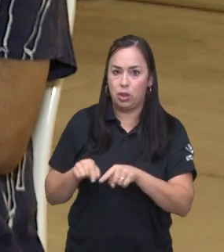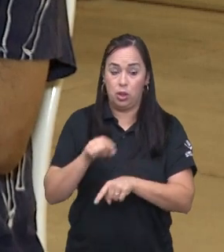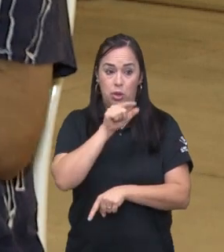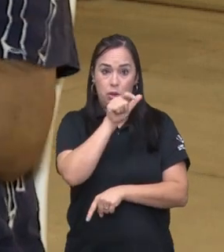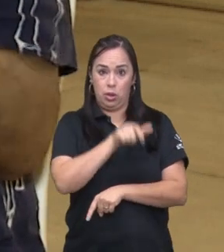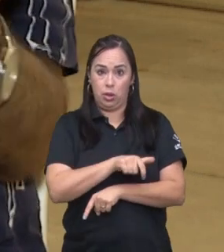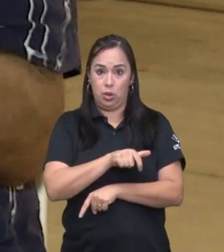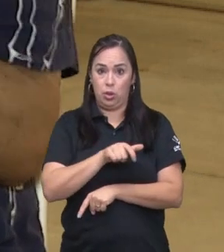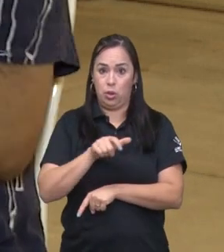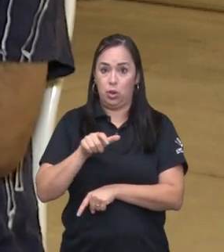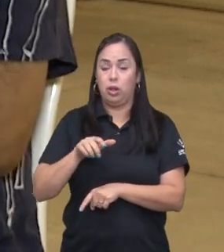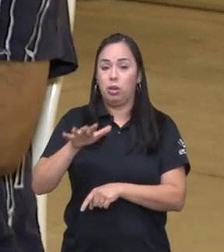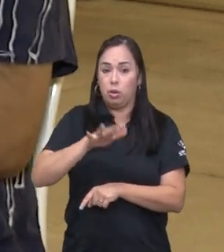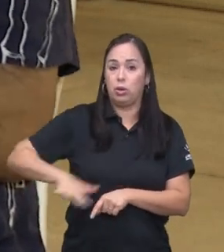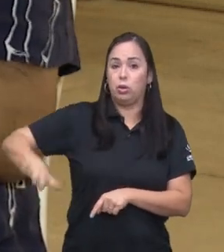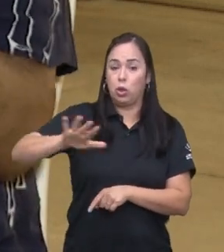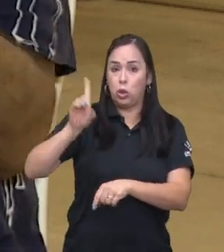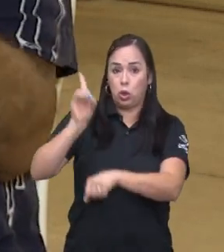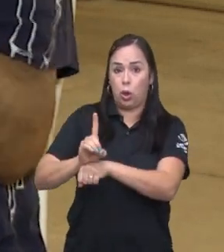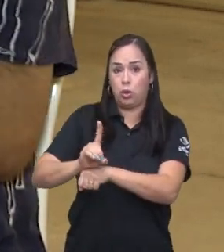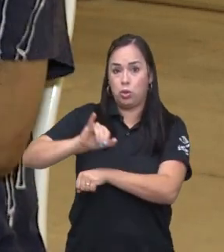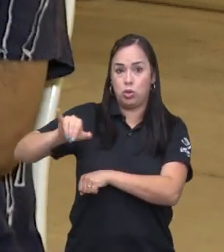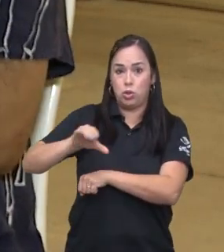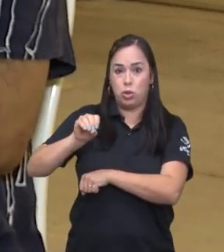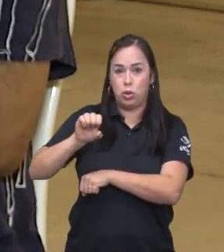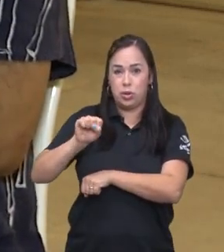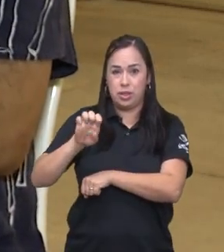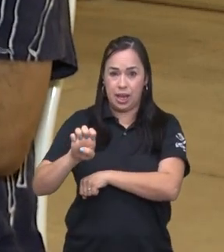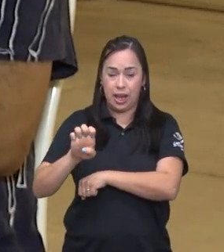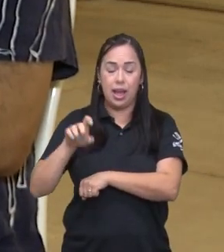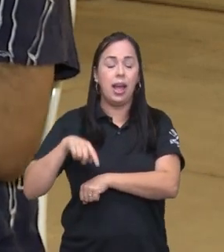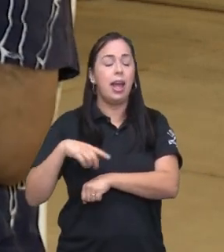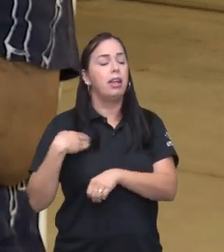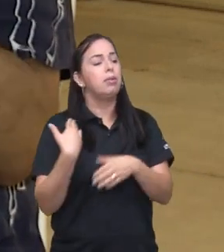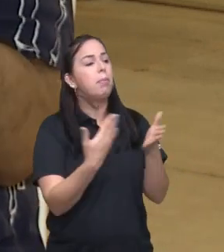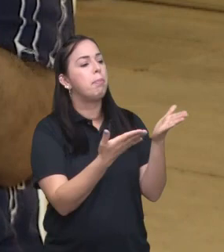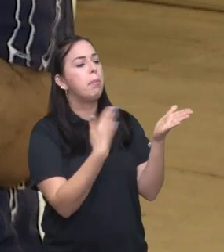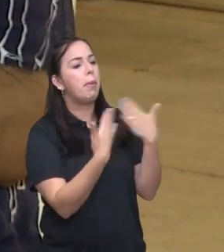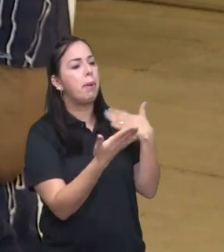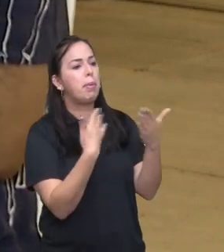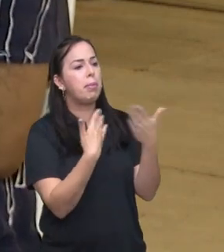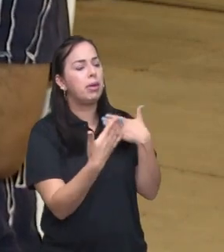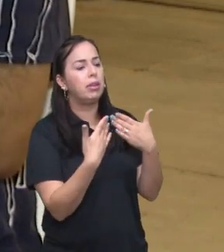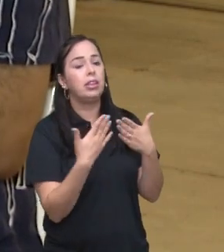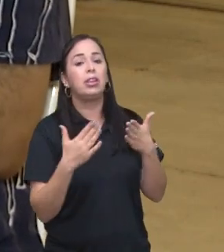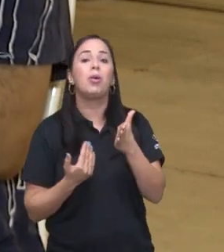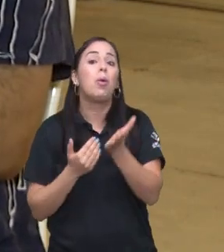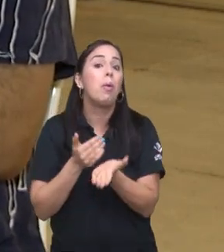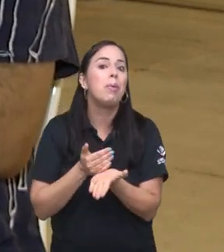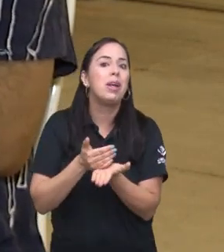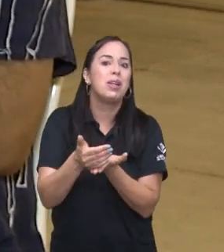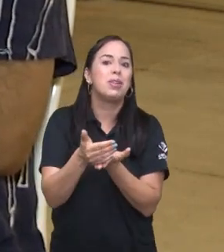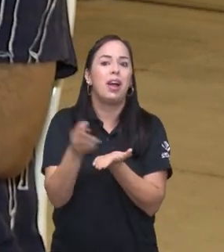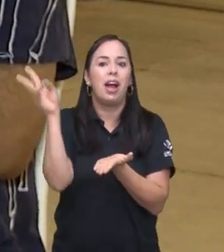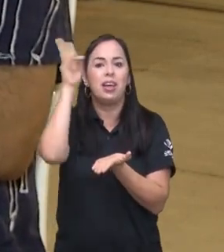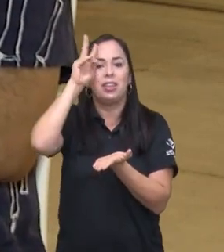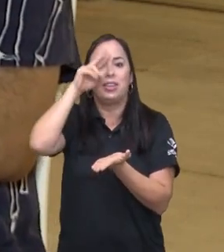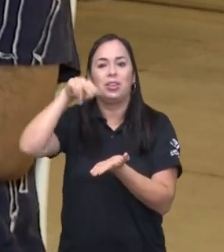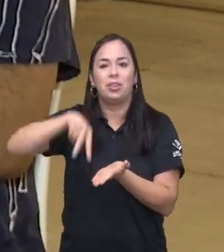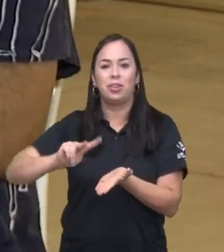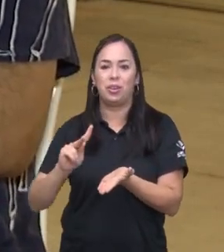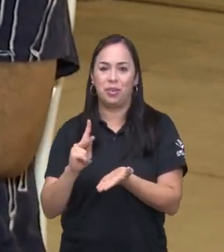era proprietário dessa área, entrou nessa conversa e aí então começou a história do Novo Horizonte, Toda